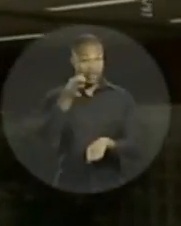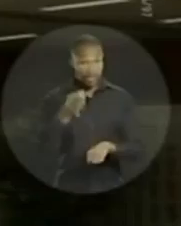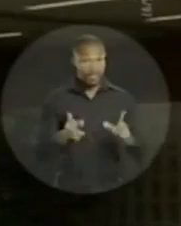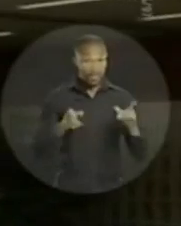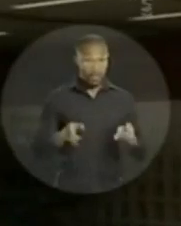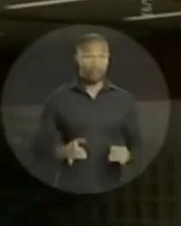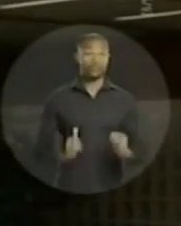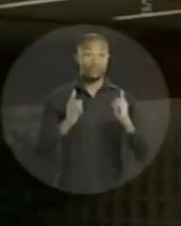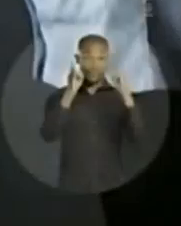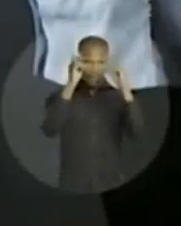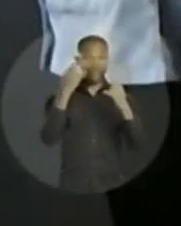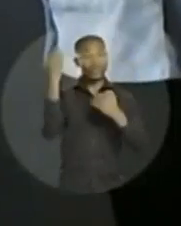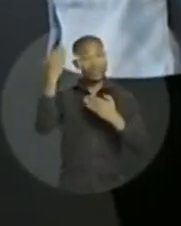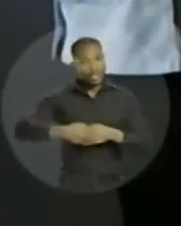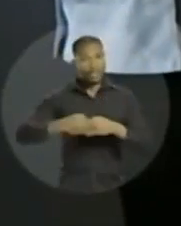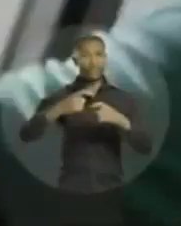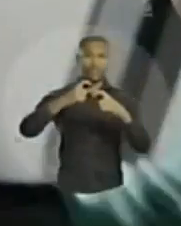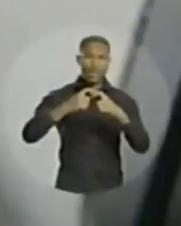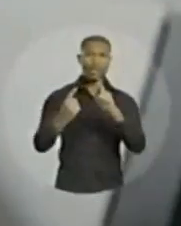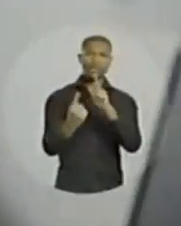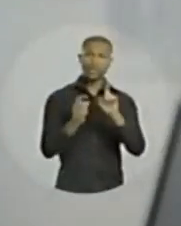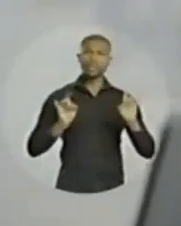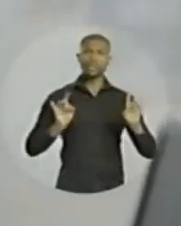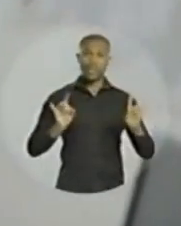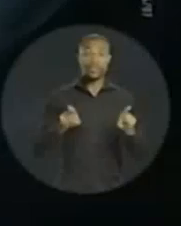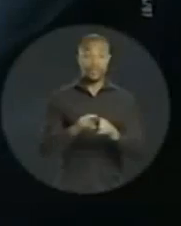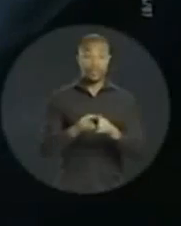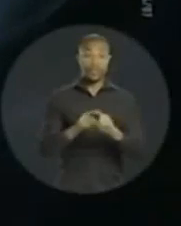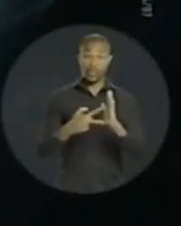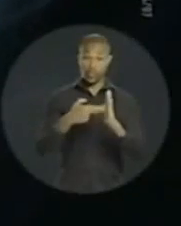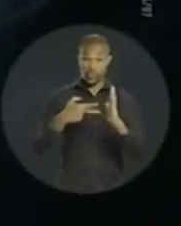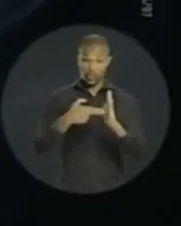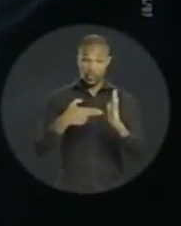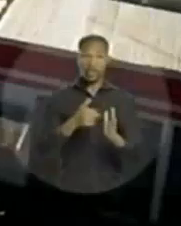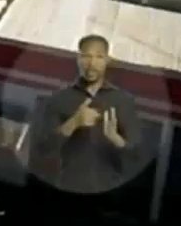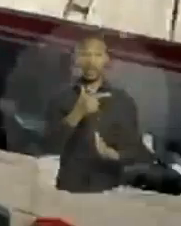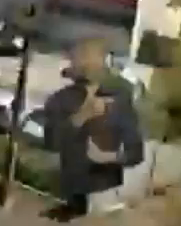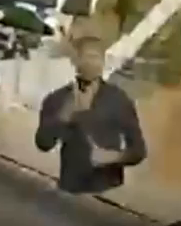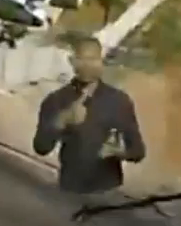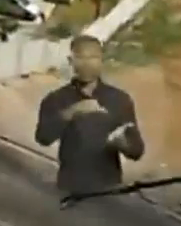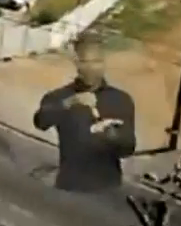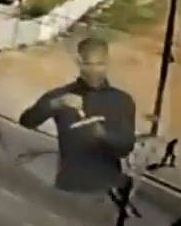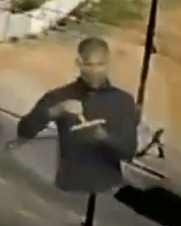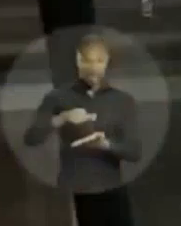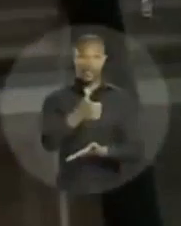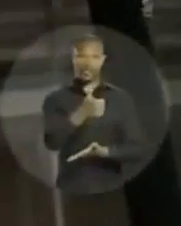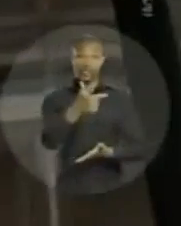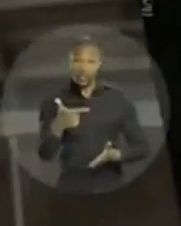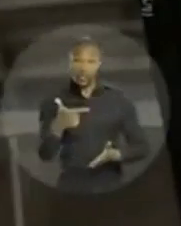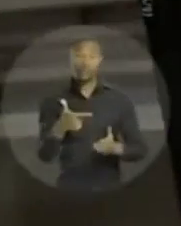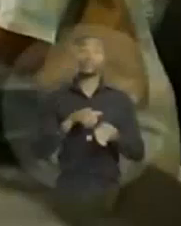Hora Certa, como esse aqui, você faz exames, consultas com especialistas e até cirurgias. São 21 unidades fixas e